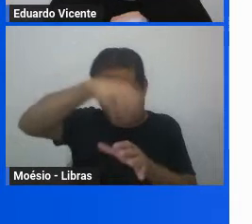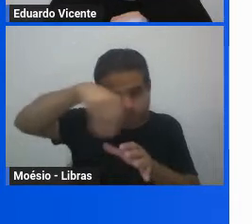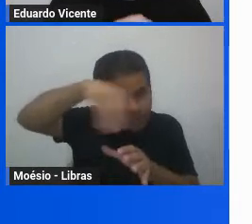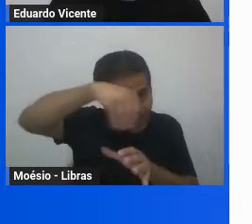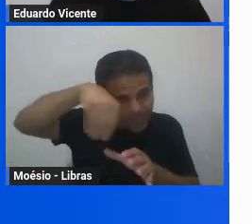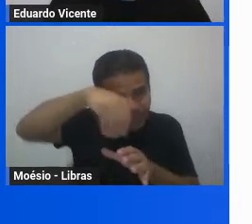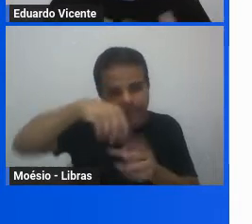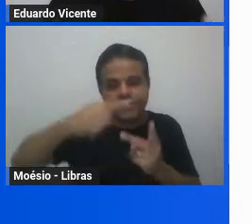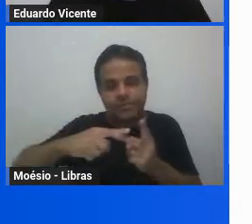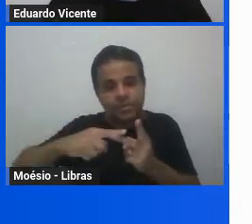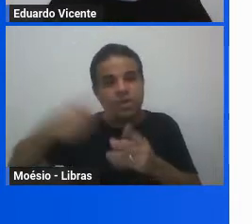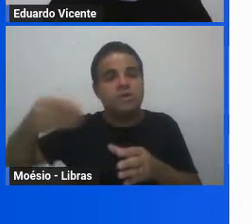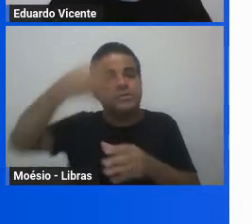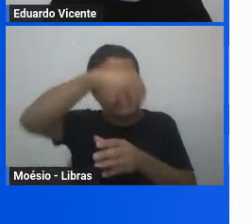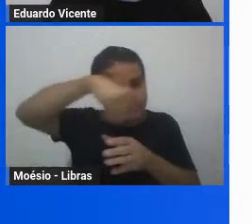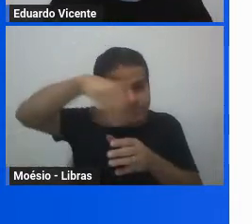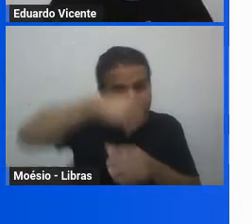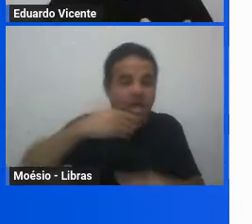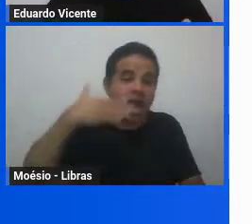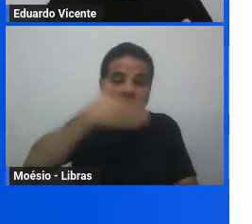eu vou repetir a ingestão de açúcar.